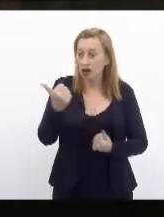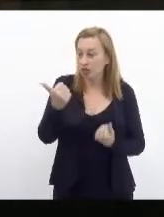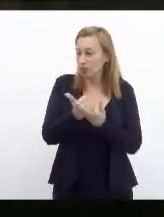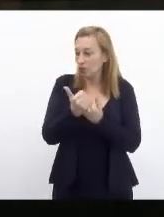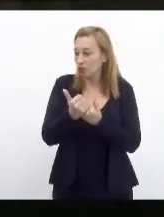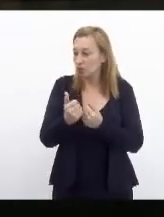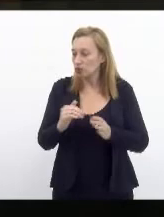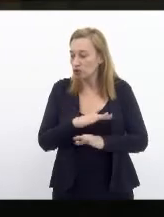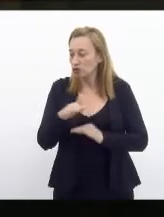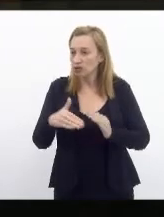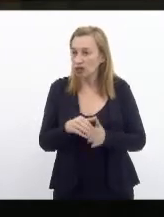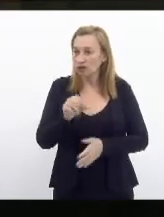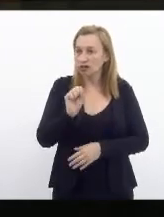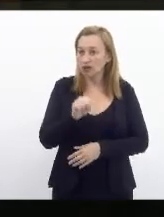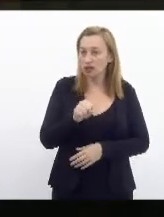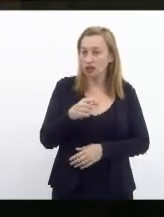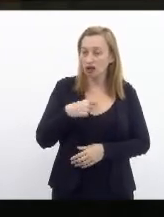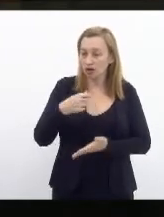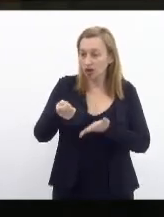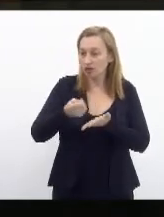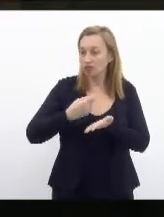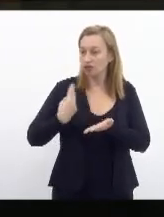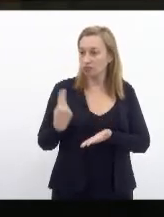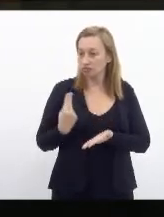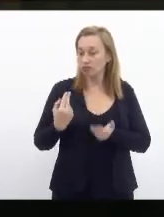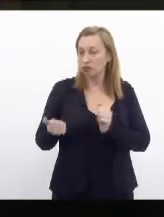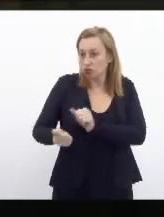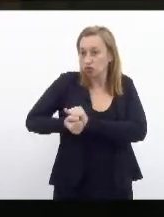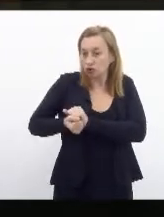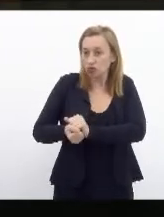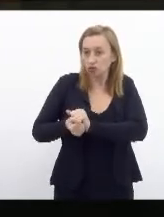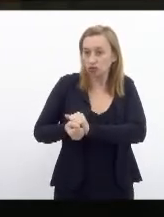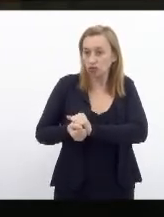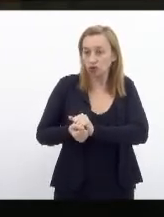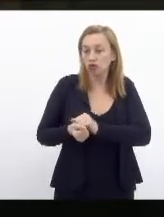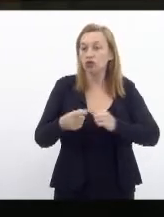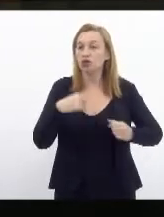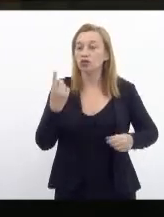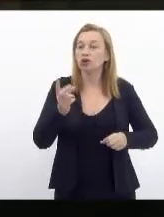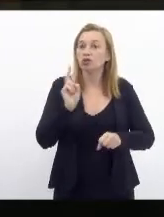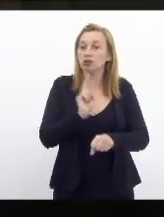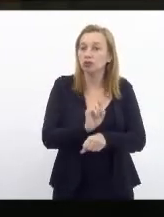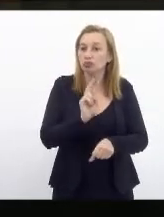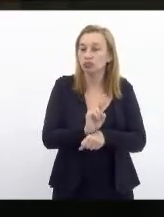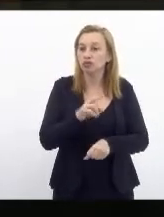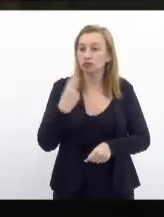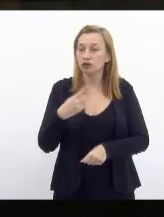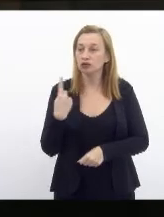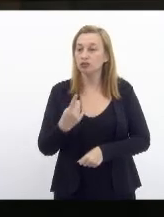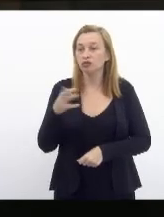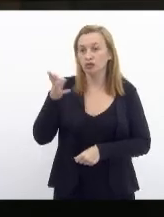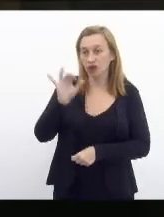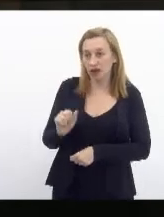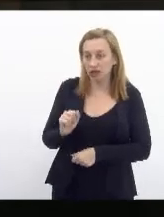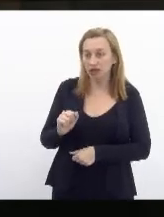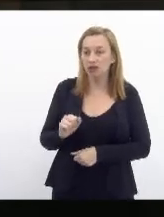Eu falei com Vossa Excelência, quero ser o autor junto com Vossa Excelência aí. Afinal de contas, precisamos proteger os nossos praças. Ao longo